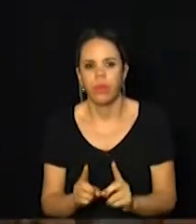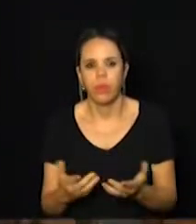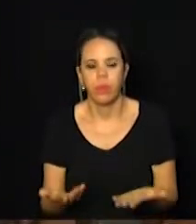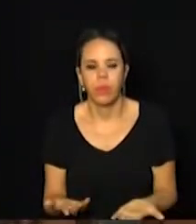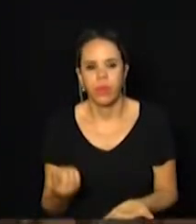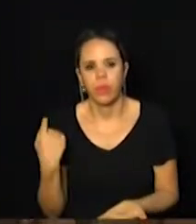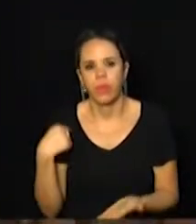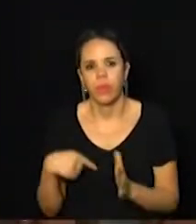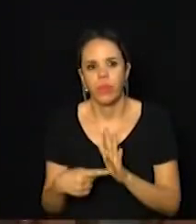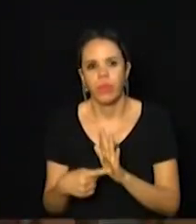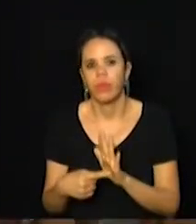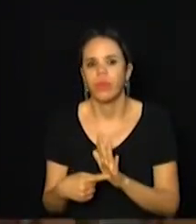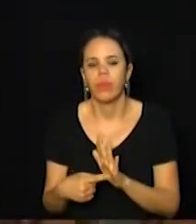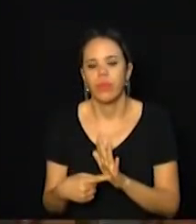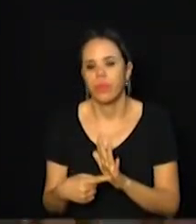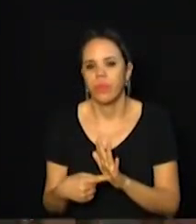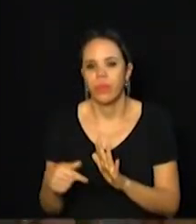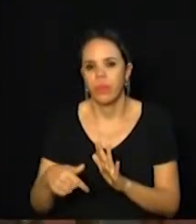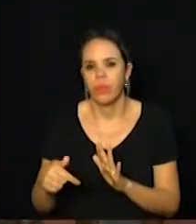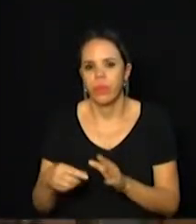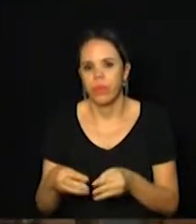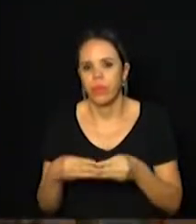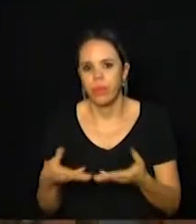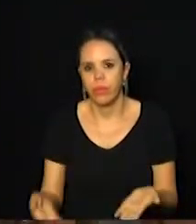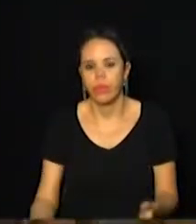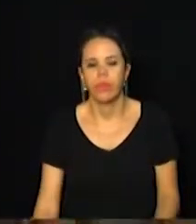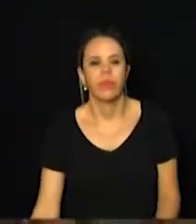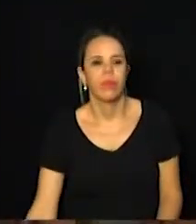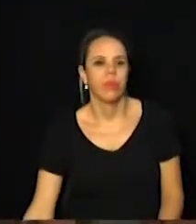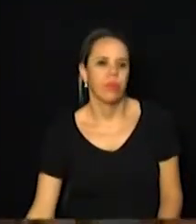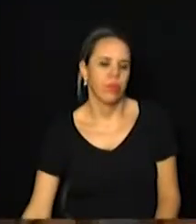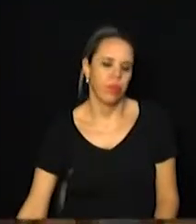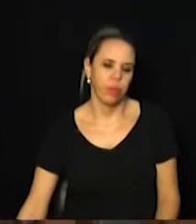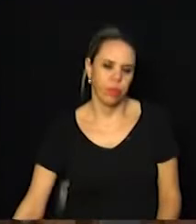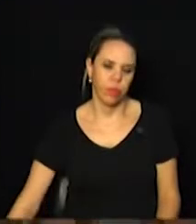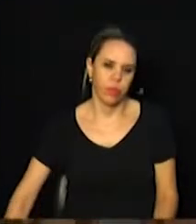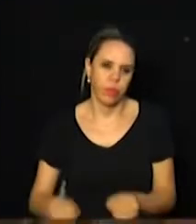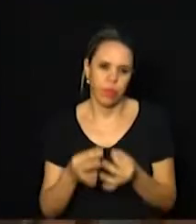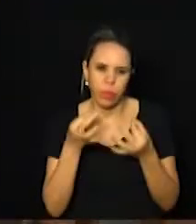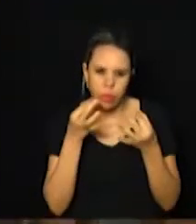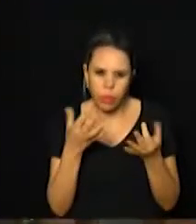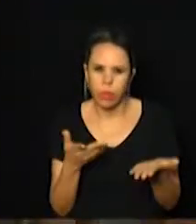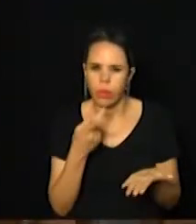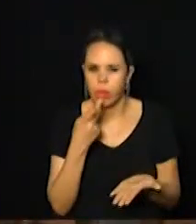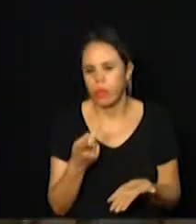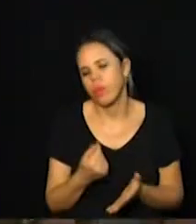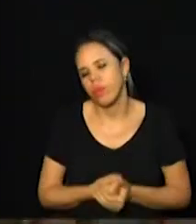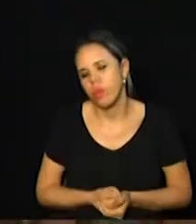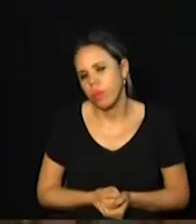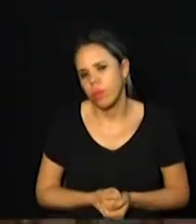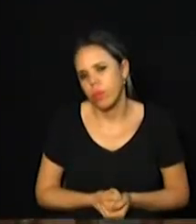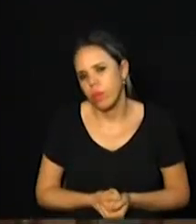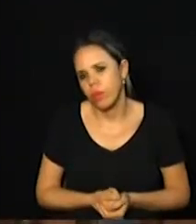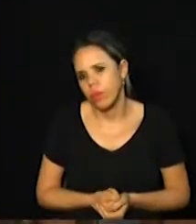no dia que eu apresentei ela essa almoçam aqui eu fiz um observação comentário